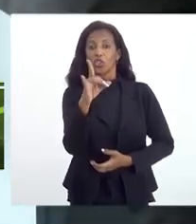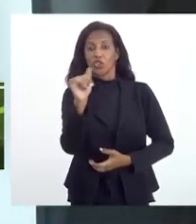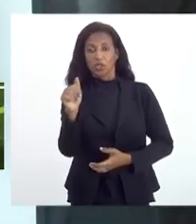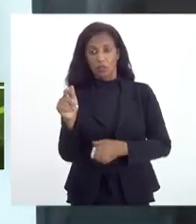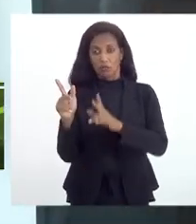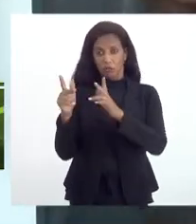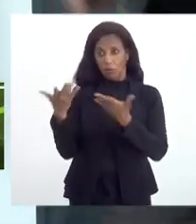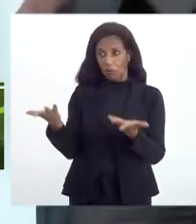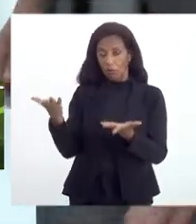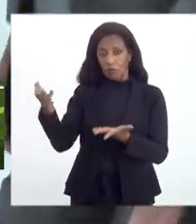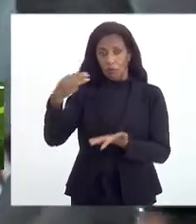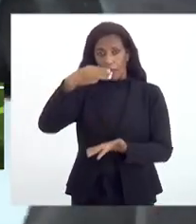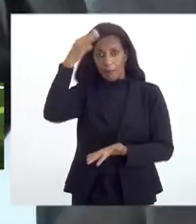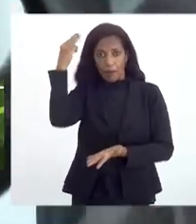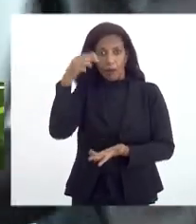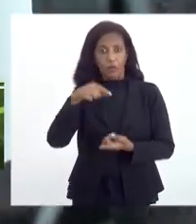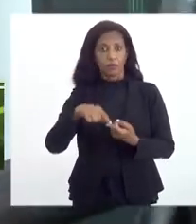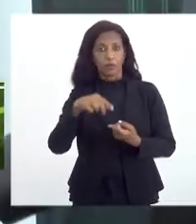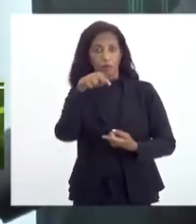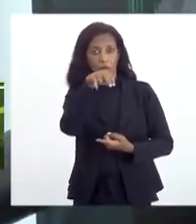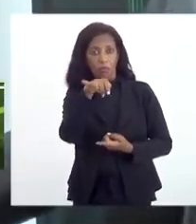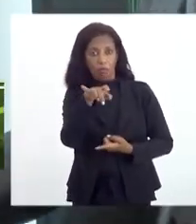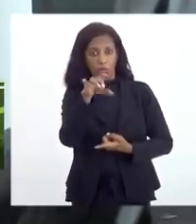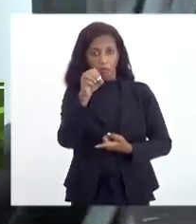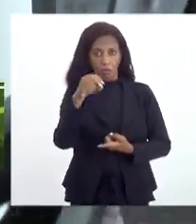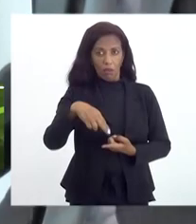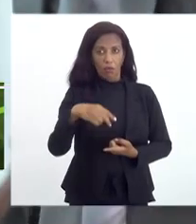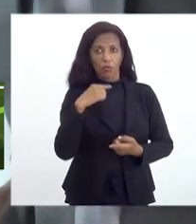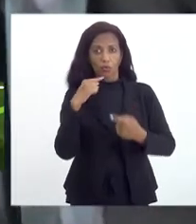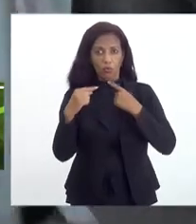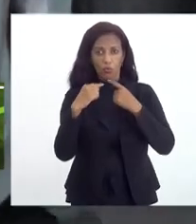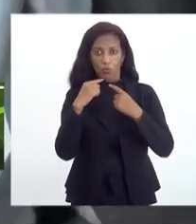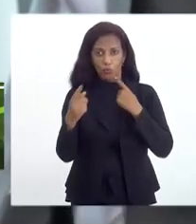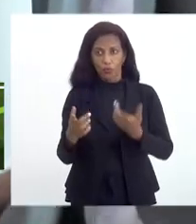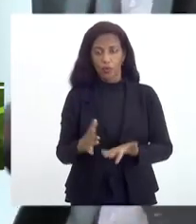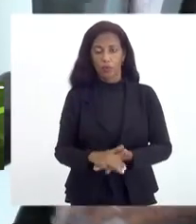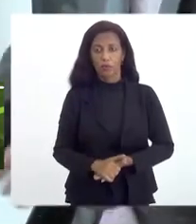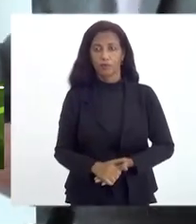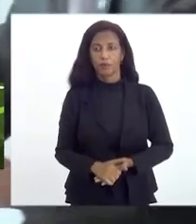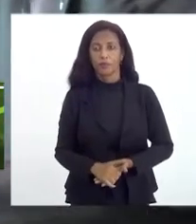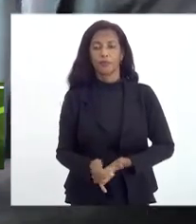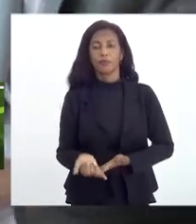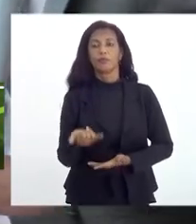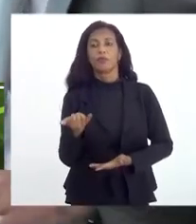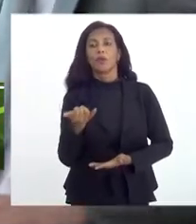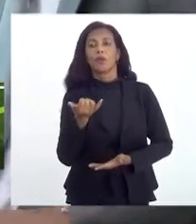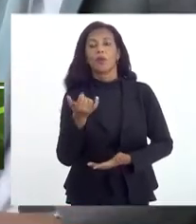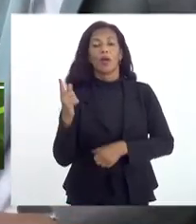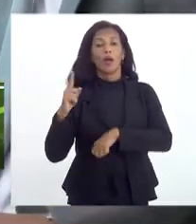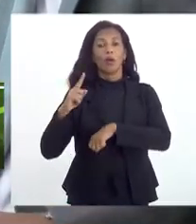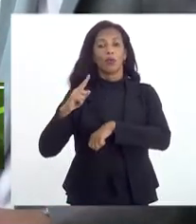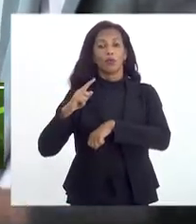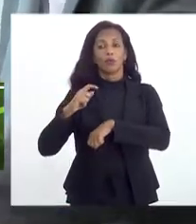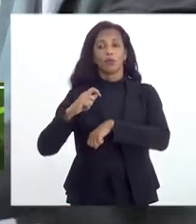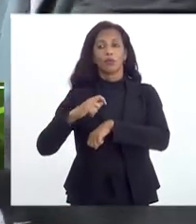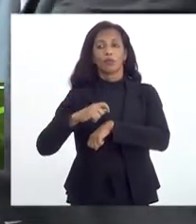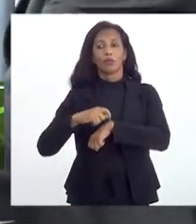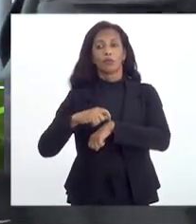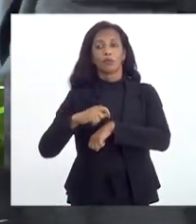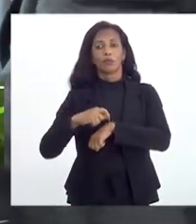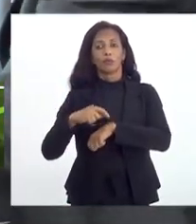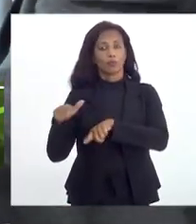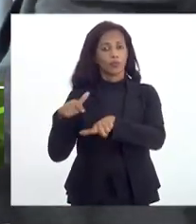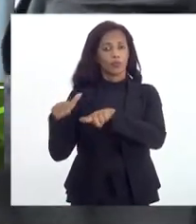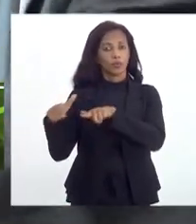Márcio, Nelson. Alguma dúvida em relação, perdão, ao teto não, ao tempo de